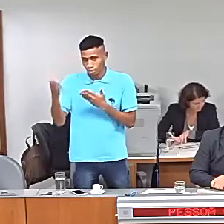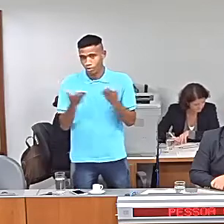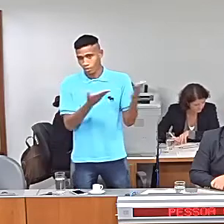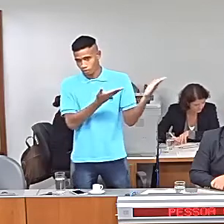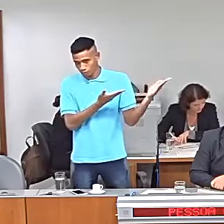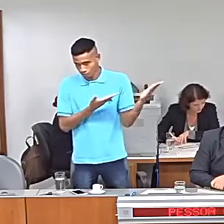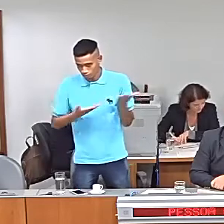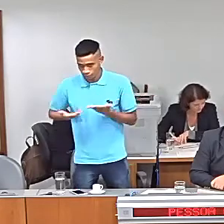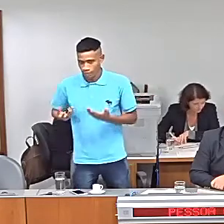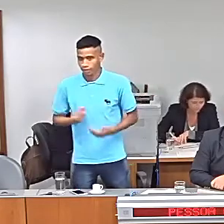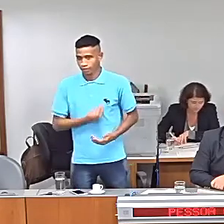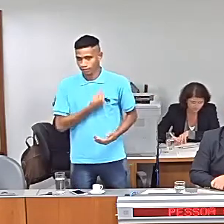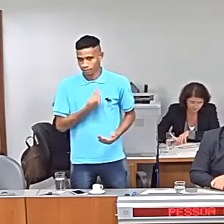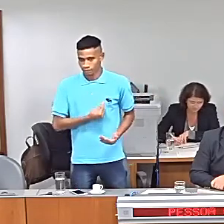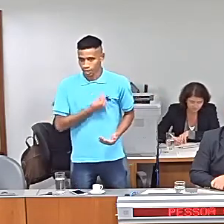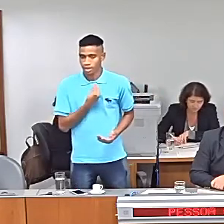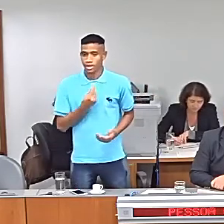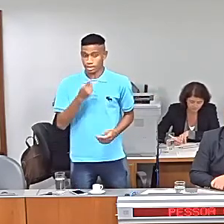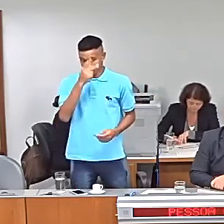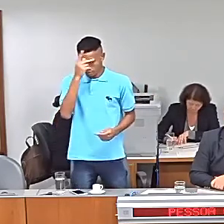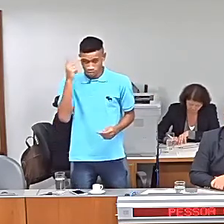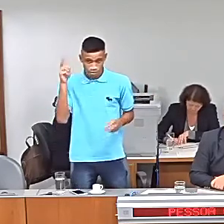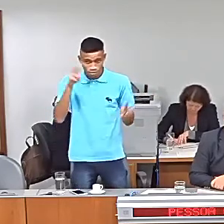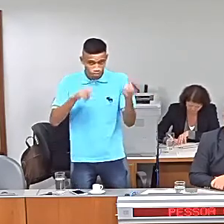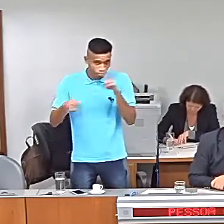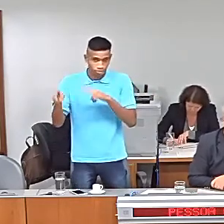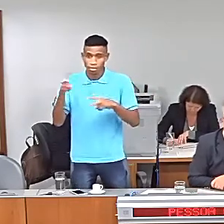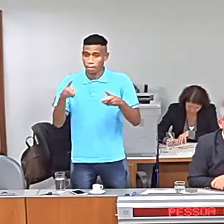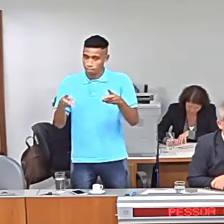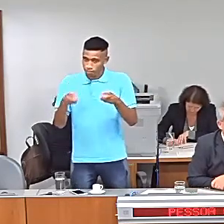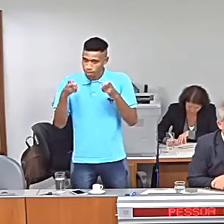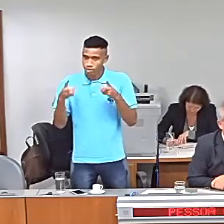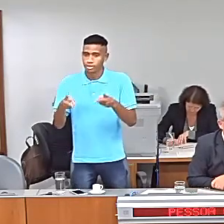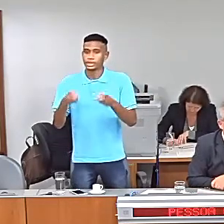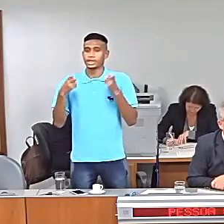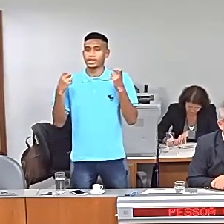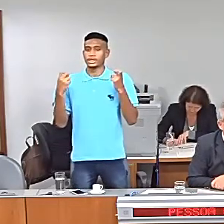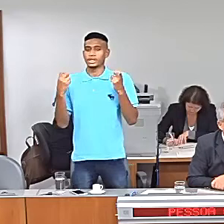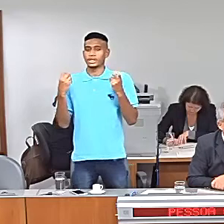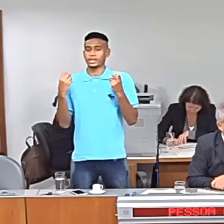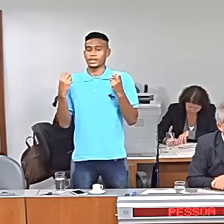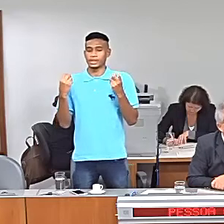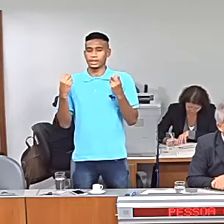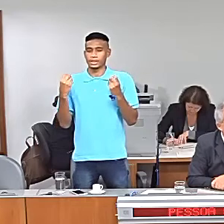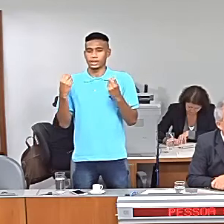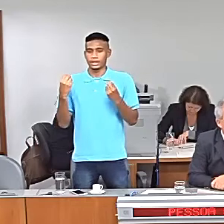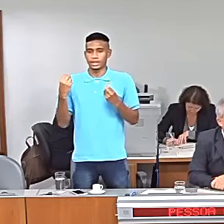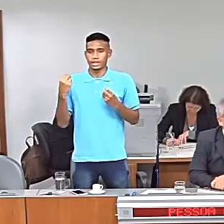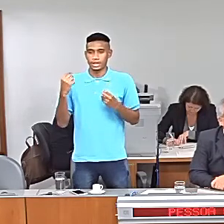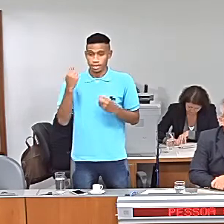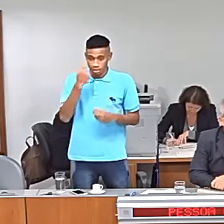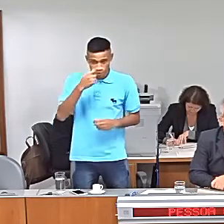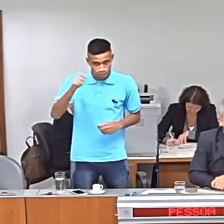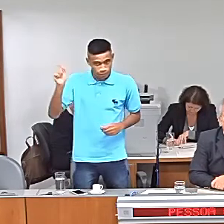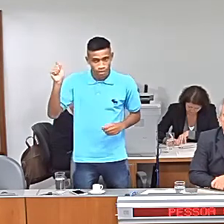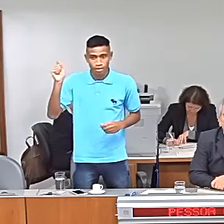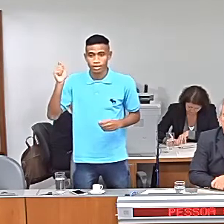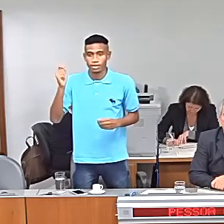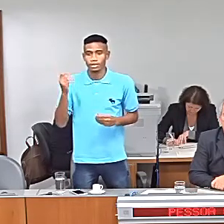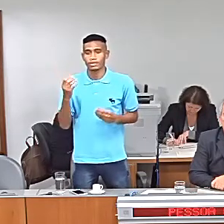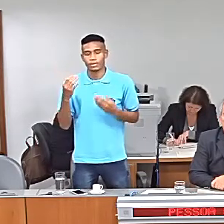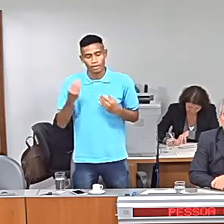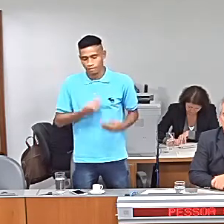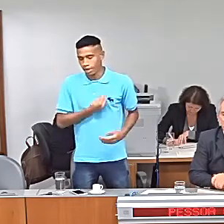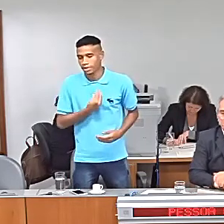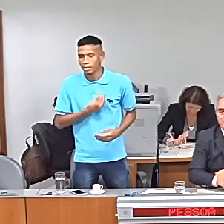Então, eu quero agradecer, muito obrigada a todos, pela presença de todos aqui, todas as pessoas que vieram para essa reunião, por ter essa